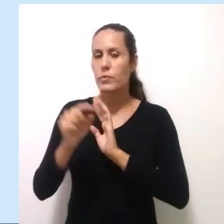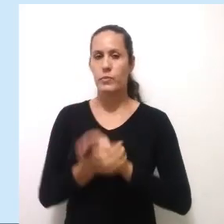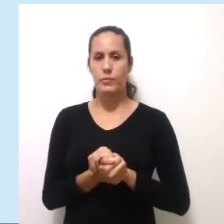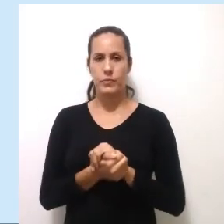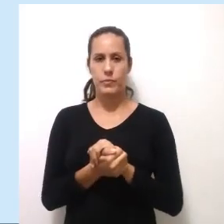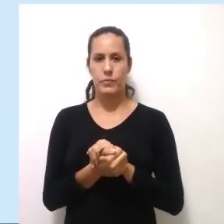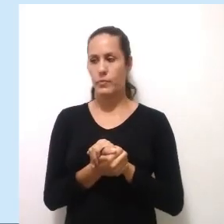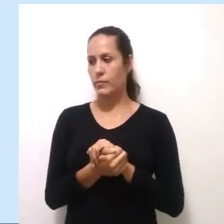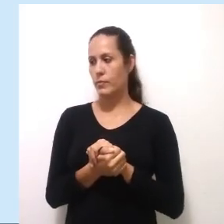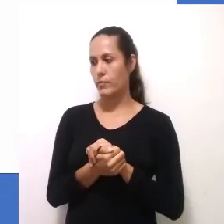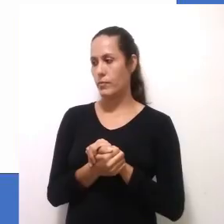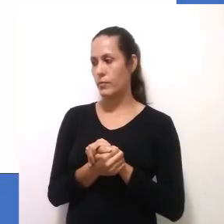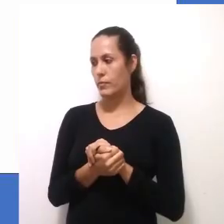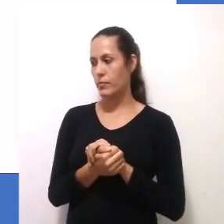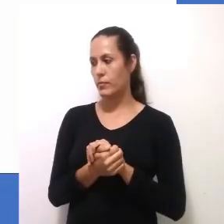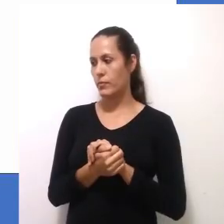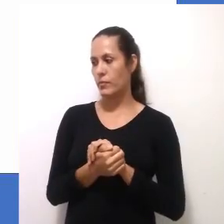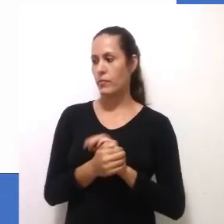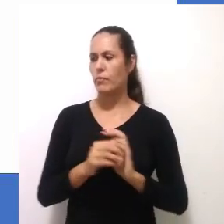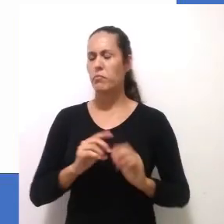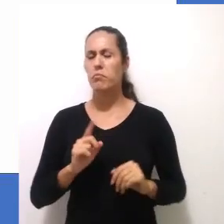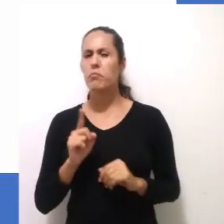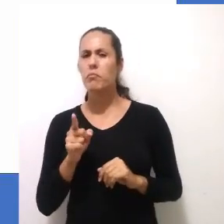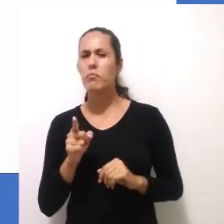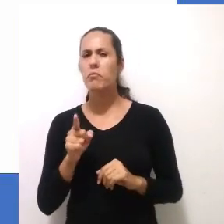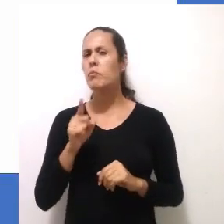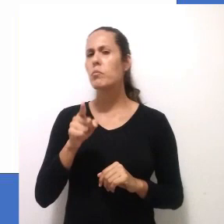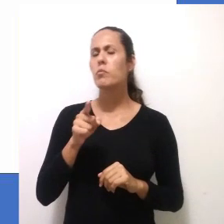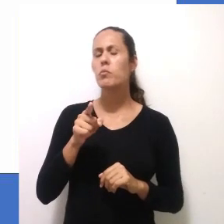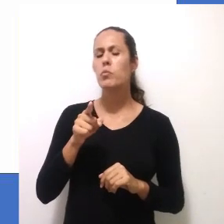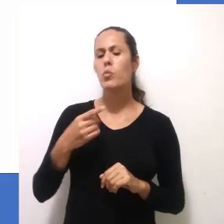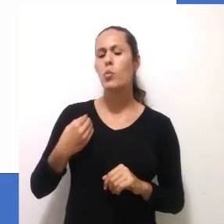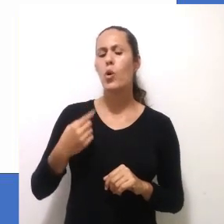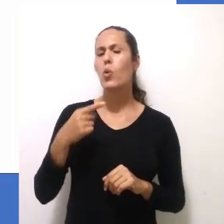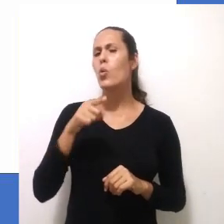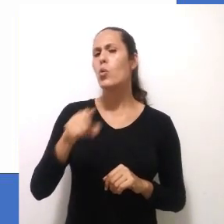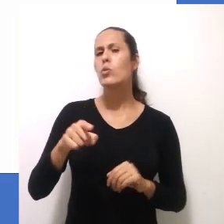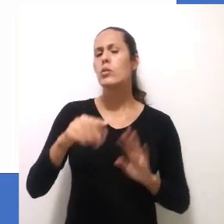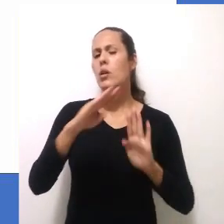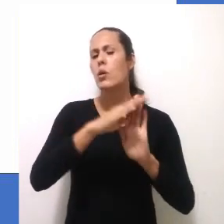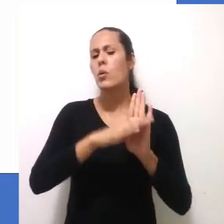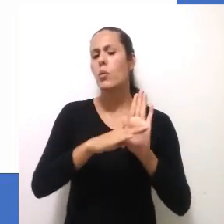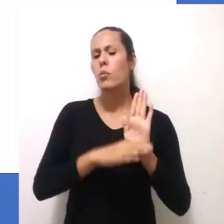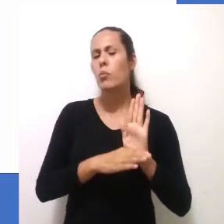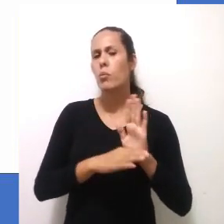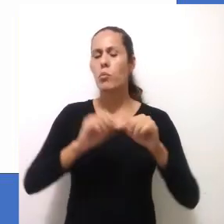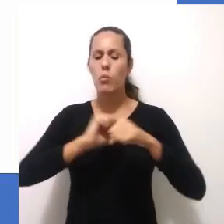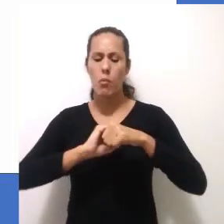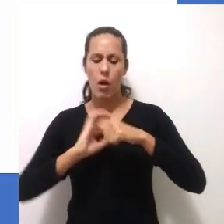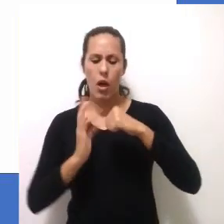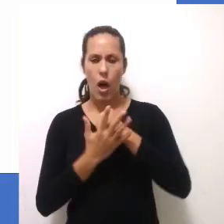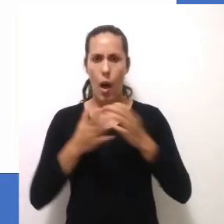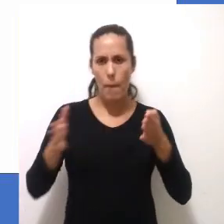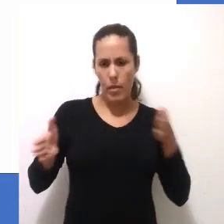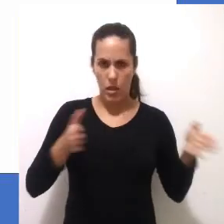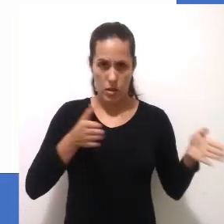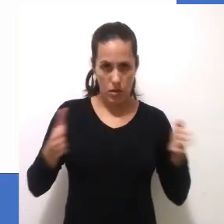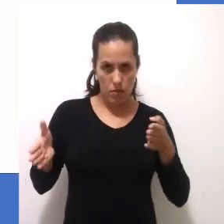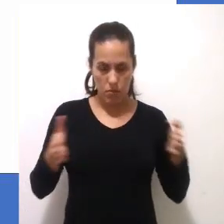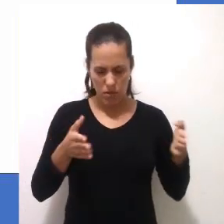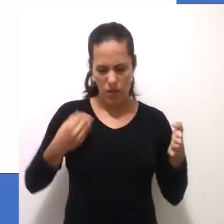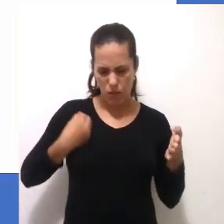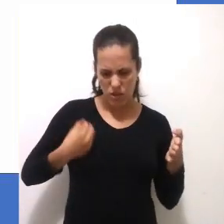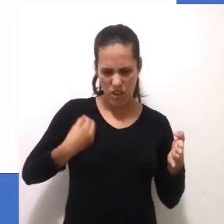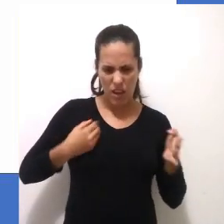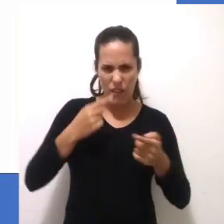uma pergunta para você. What's your plan? Qual é o seu plano? During the pandemic, durante essa pandemia,